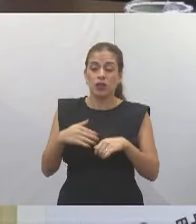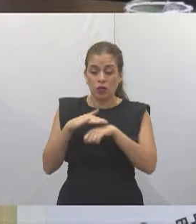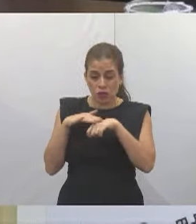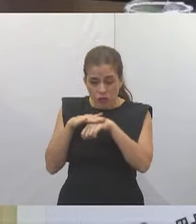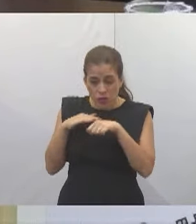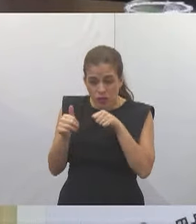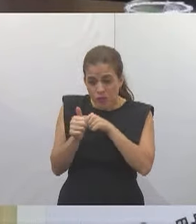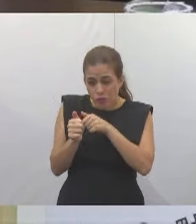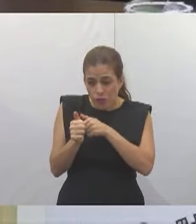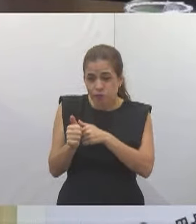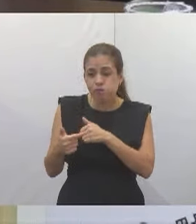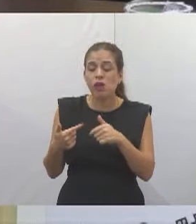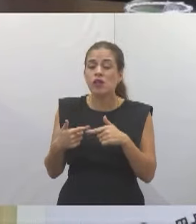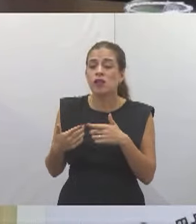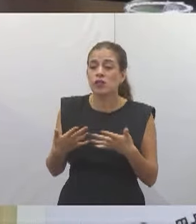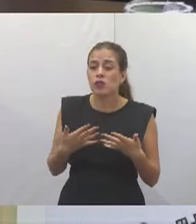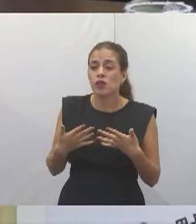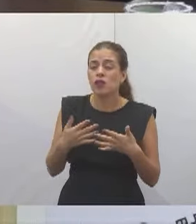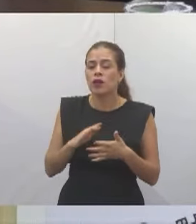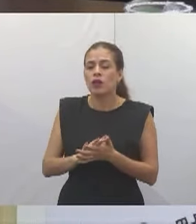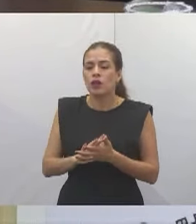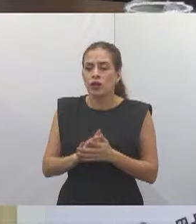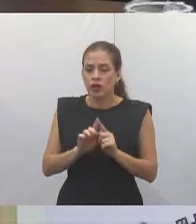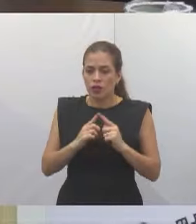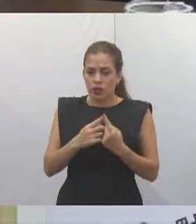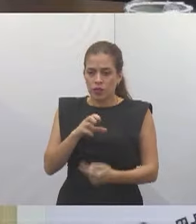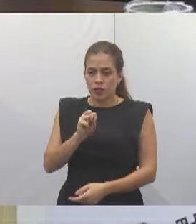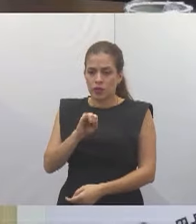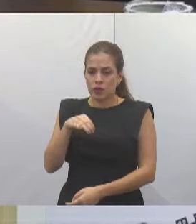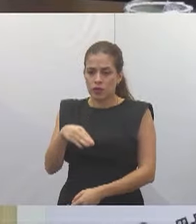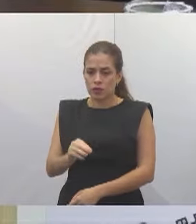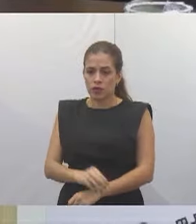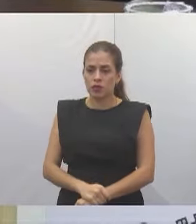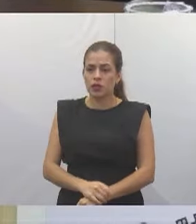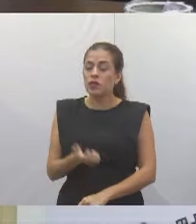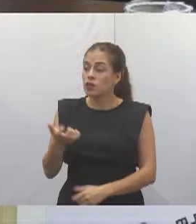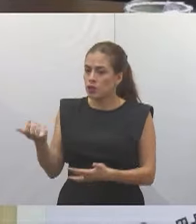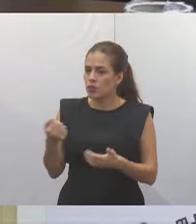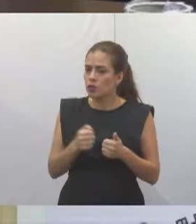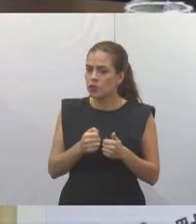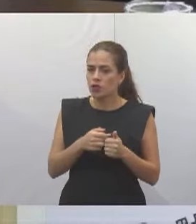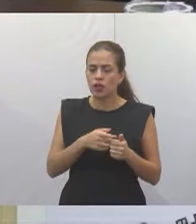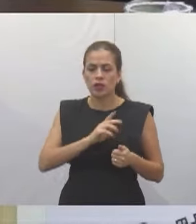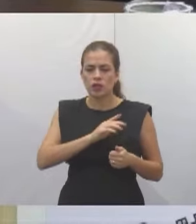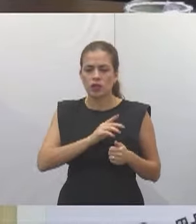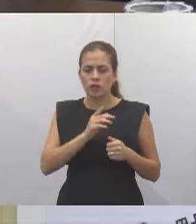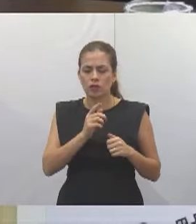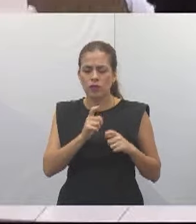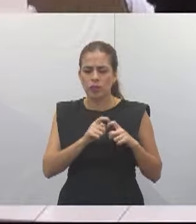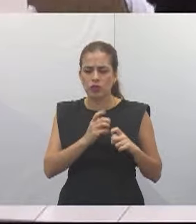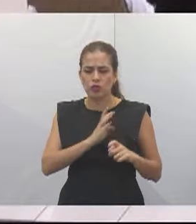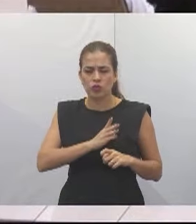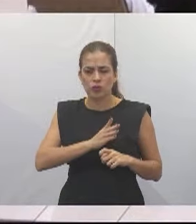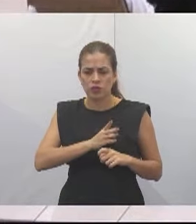bem próxima com o pessoal do SIM. Você quer complementar da cardio alguma coisa, Dani?